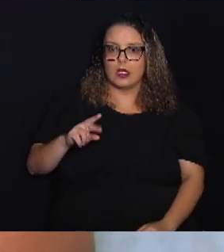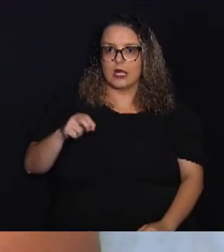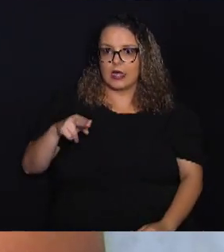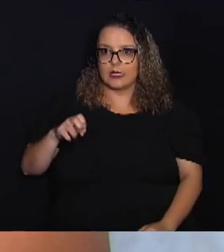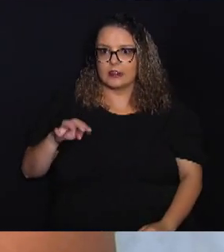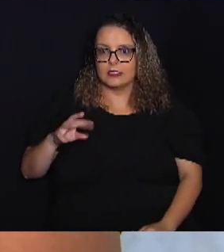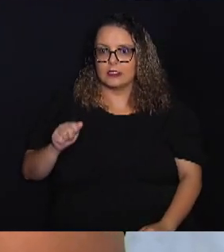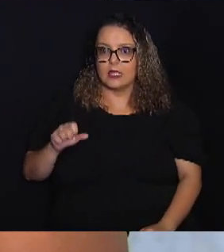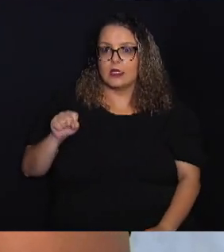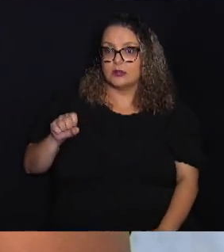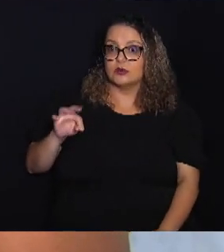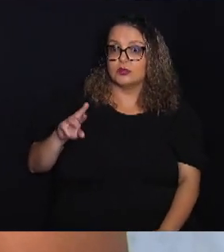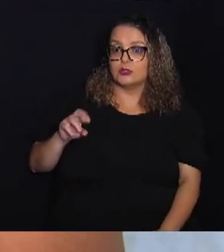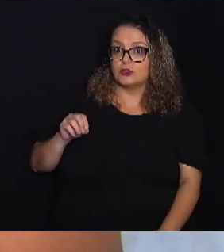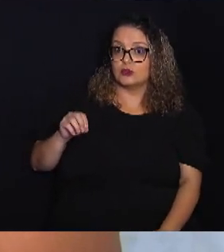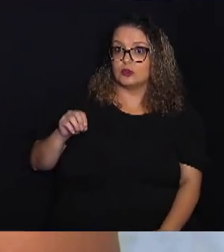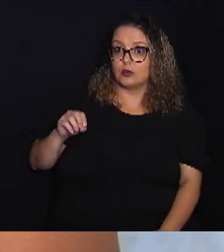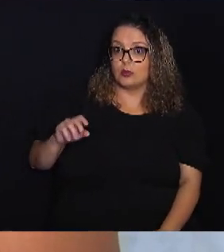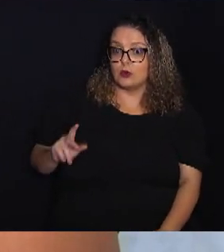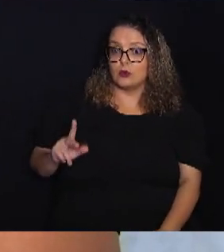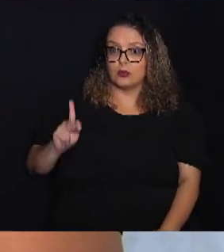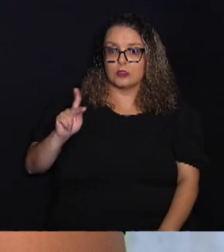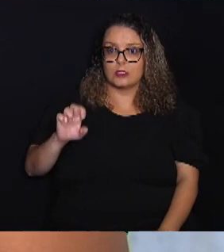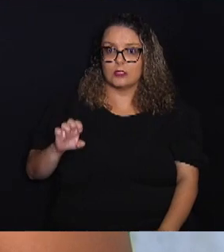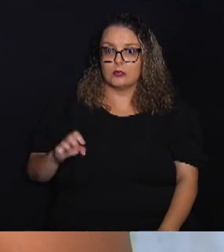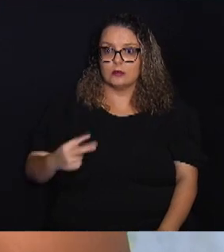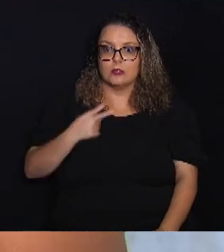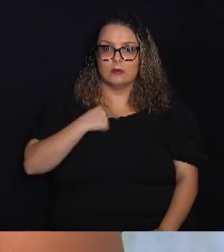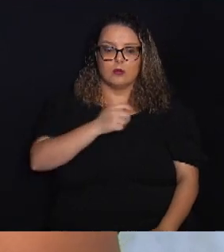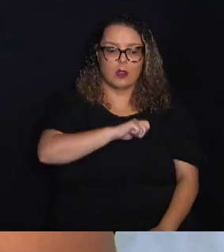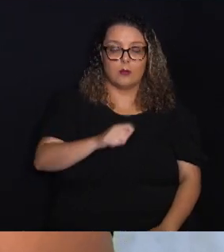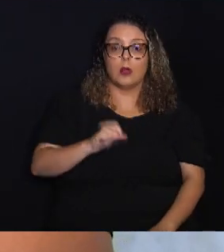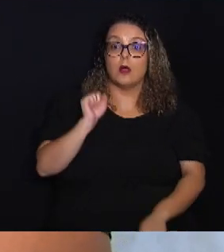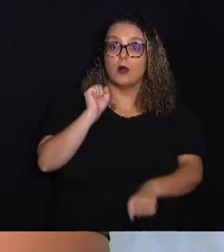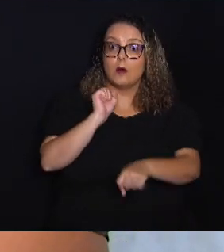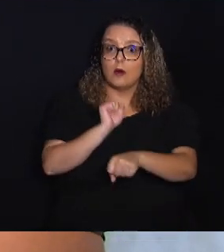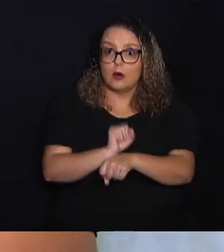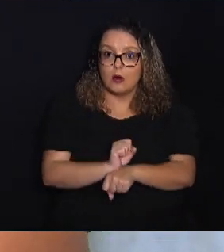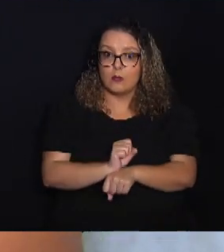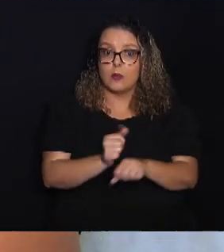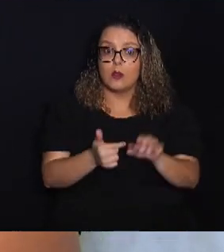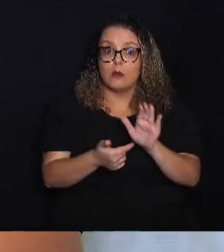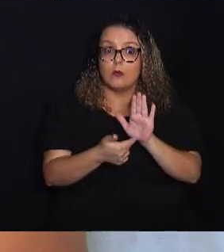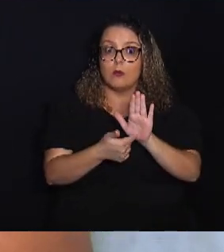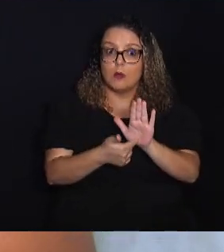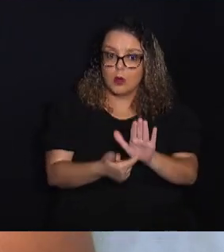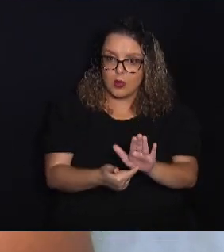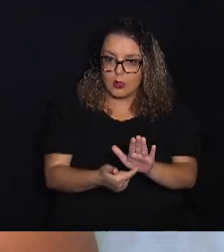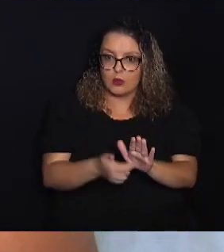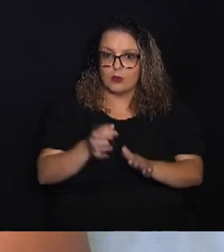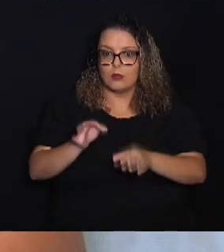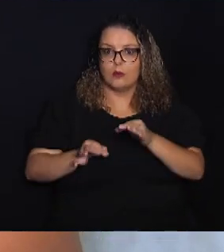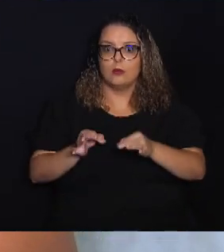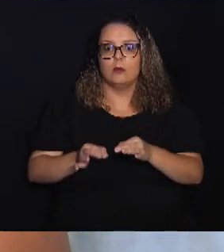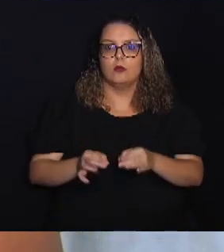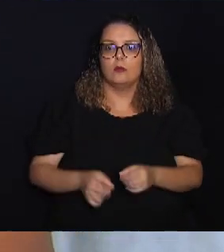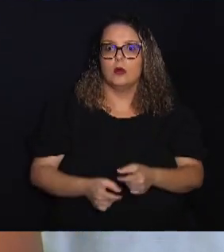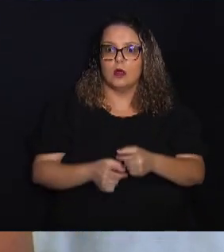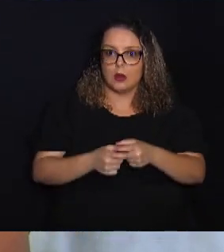uma raquetada, é stroke. Eu não posso bater essa bola. Eu paro, mostro para o